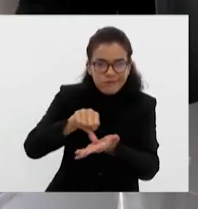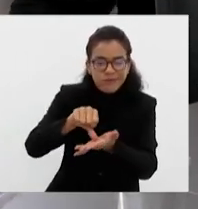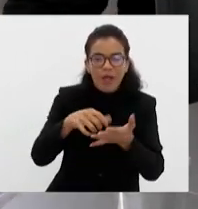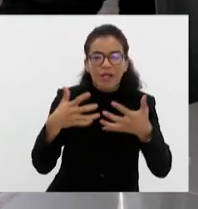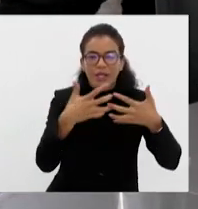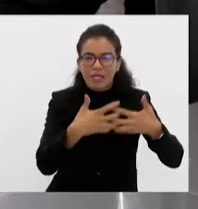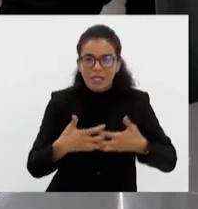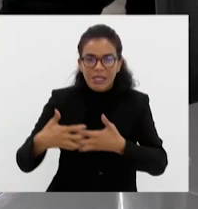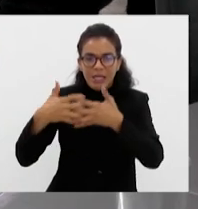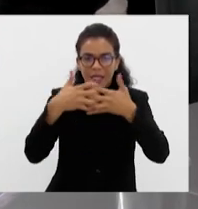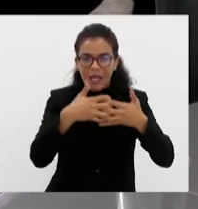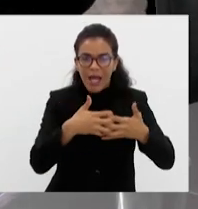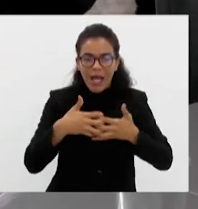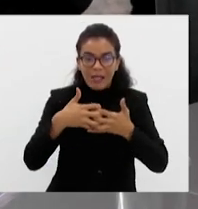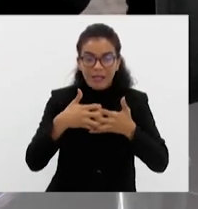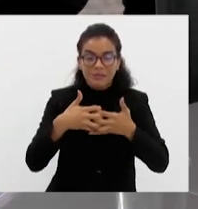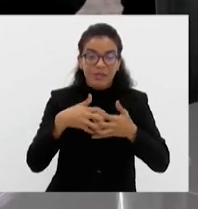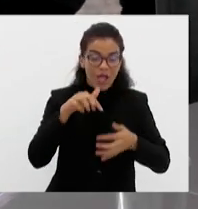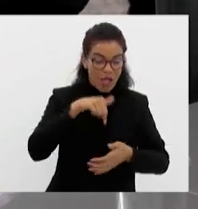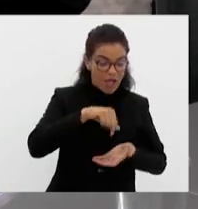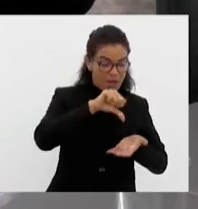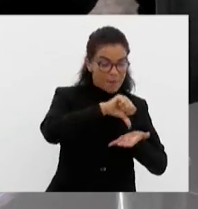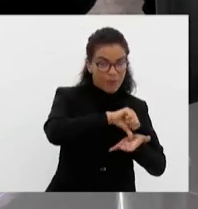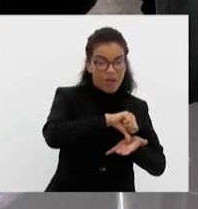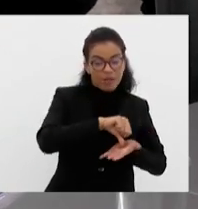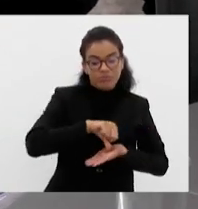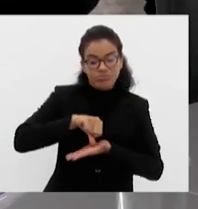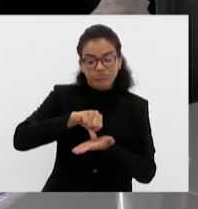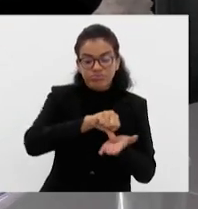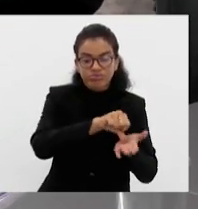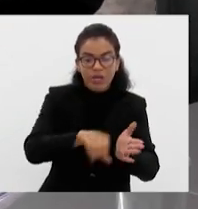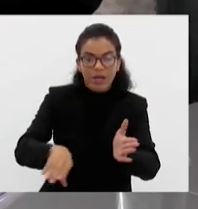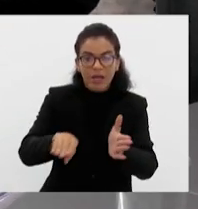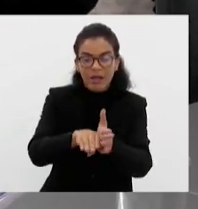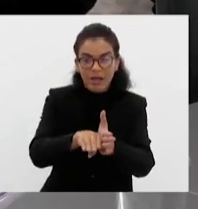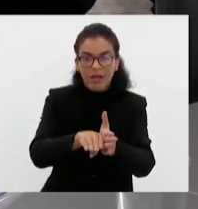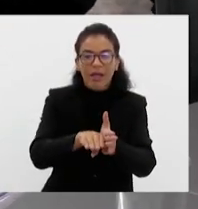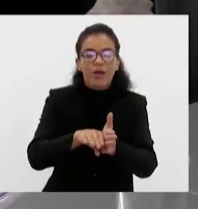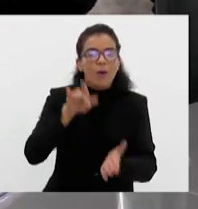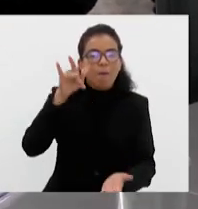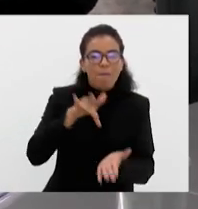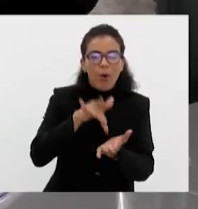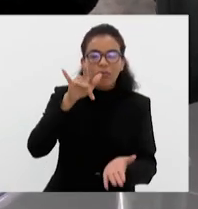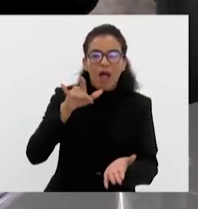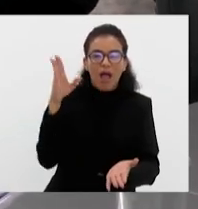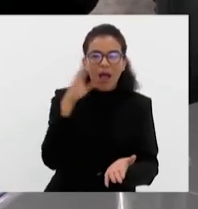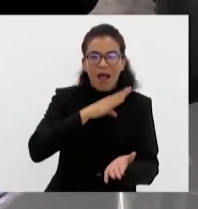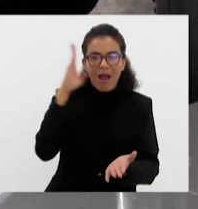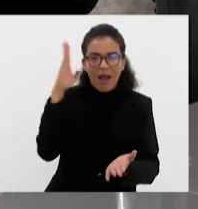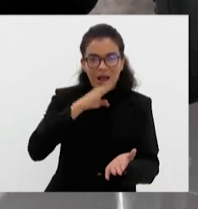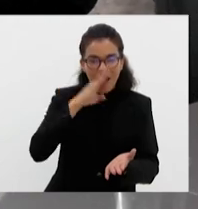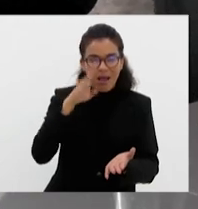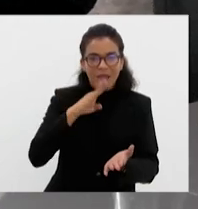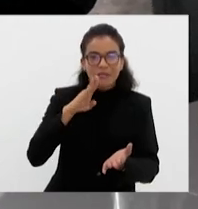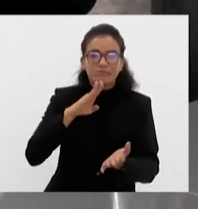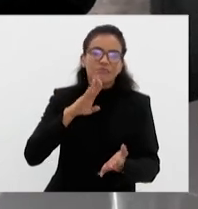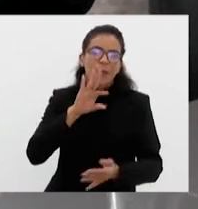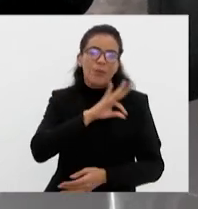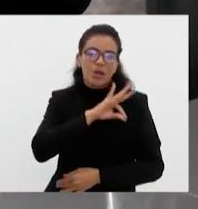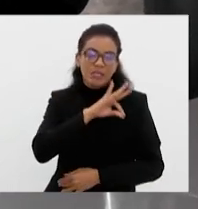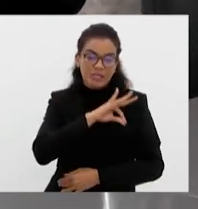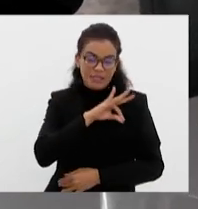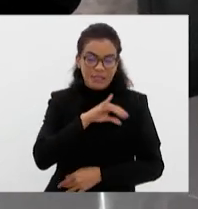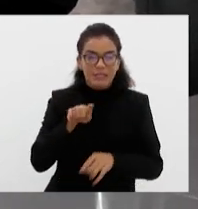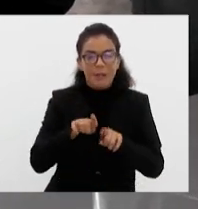cargas, da sua localização, desde a sua origem até o local da chegada, com um botão de emergência que acionará a autoridade policial e dá